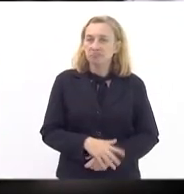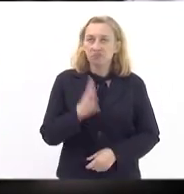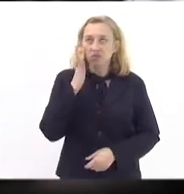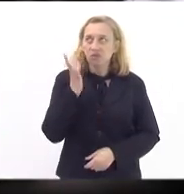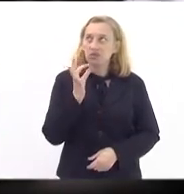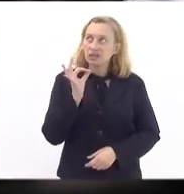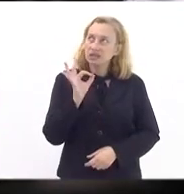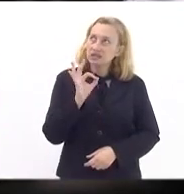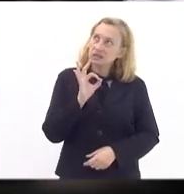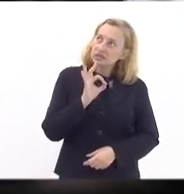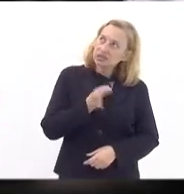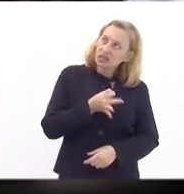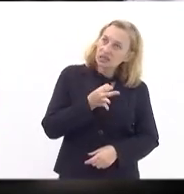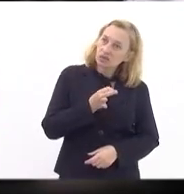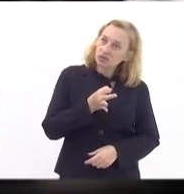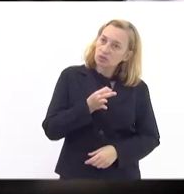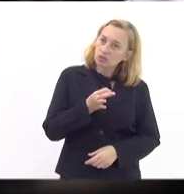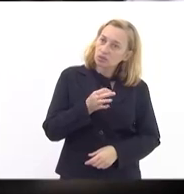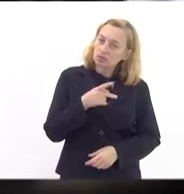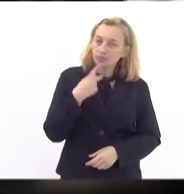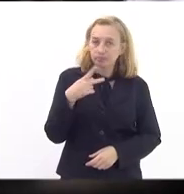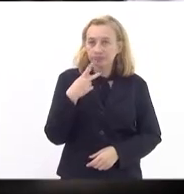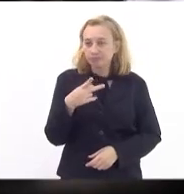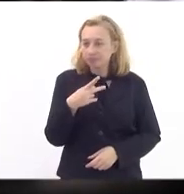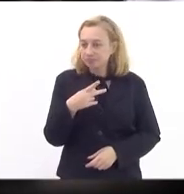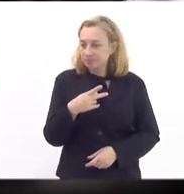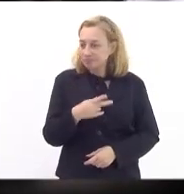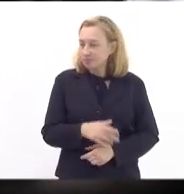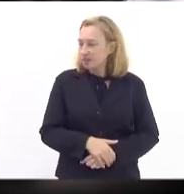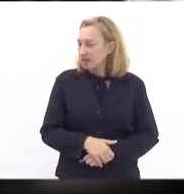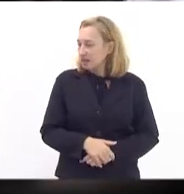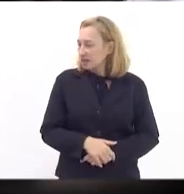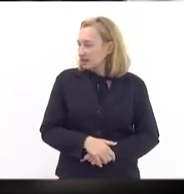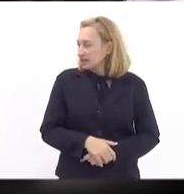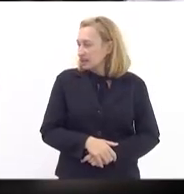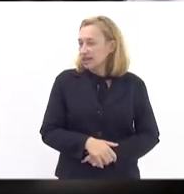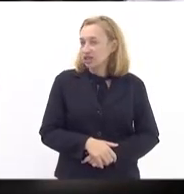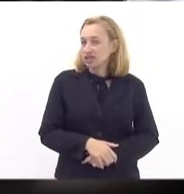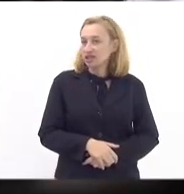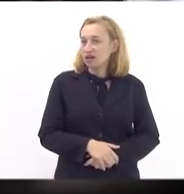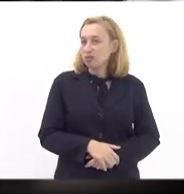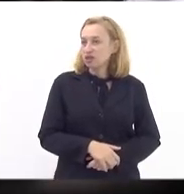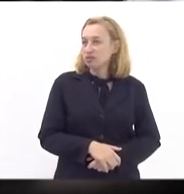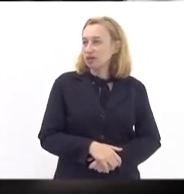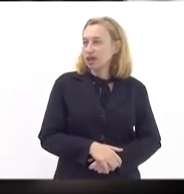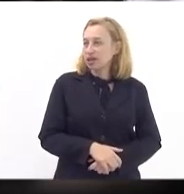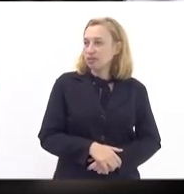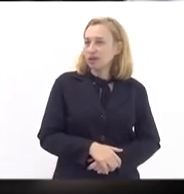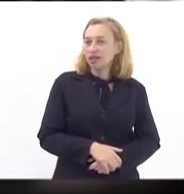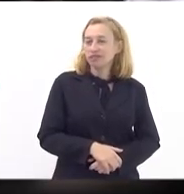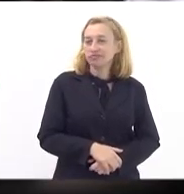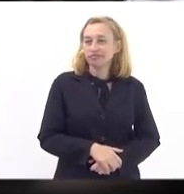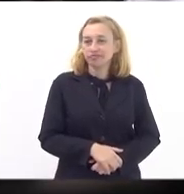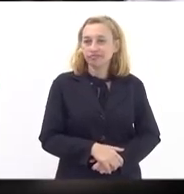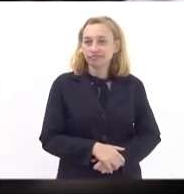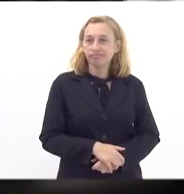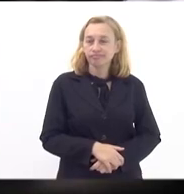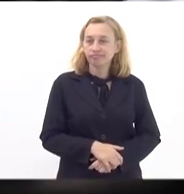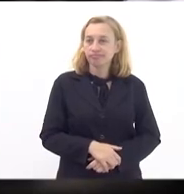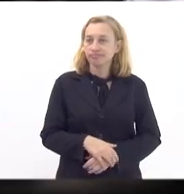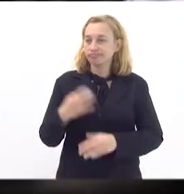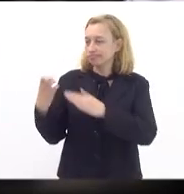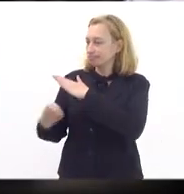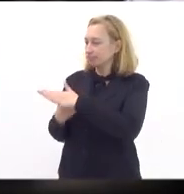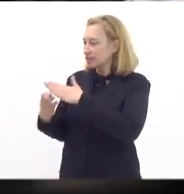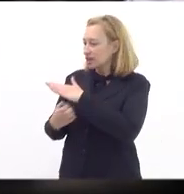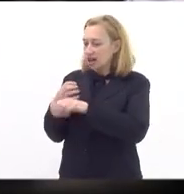né e colocaria como um ponto para ser debatido nessa Sep a questão da agência nacional